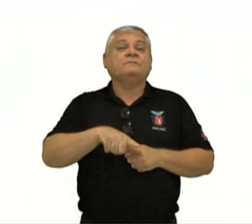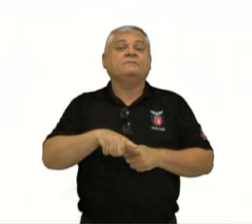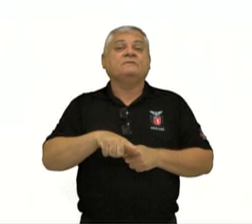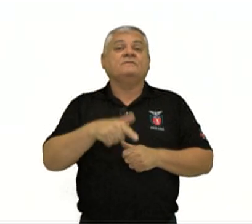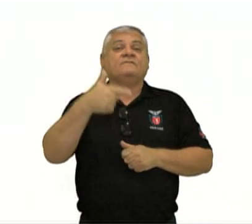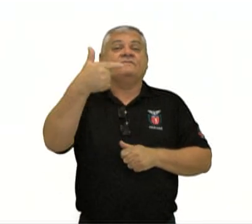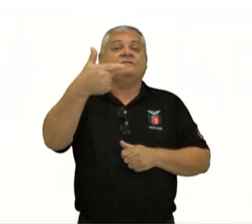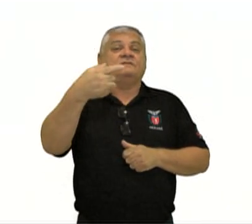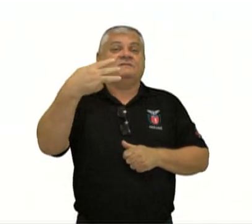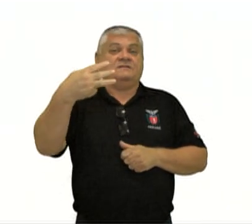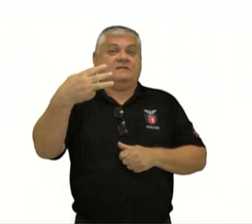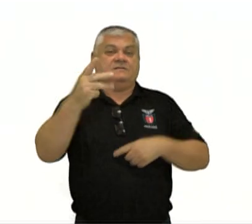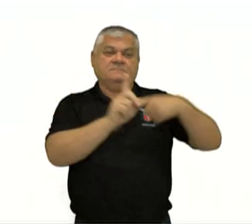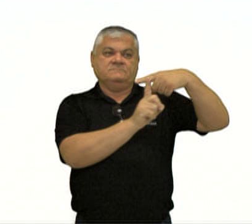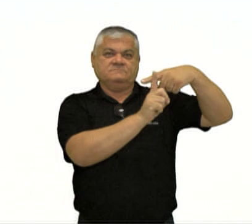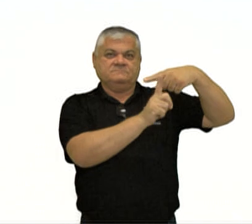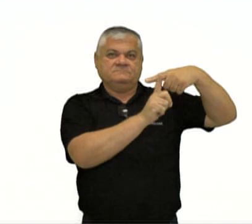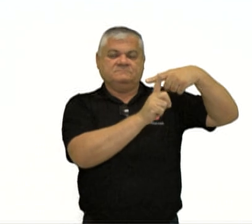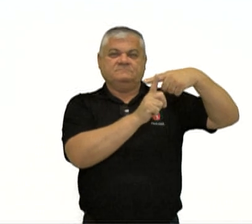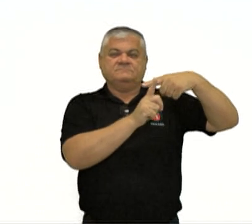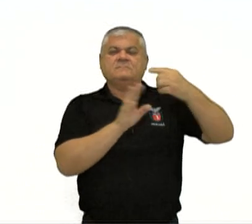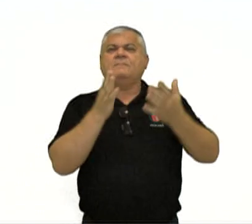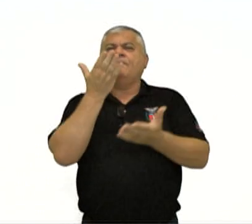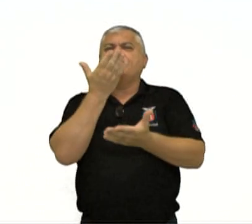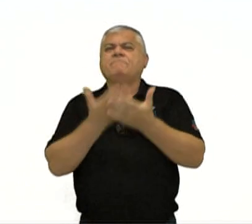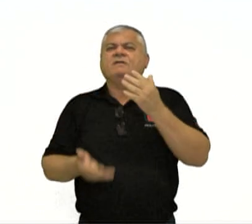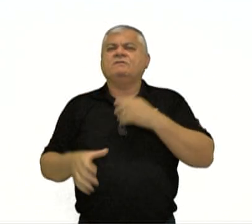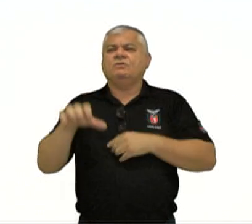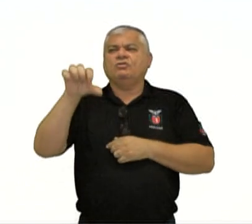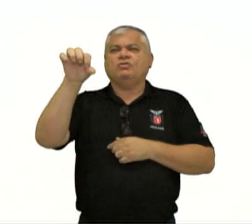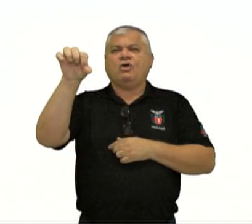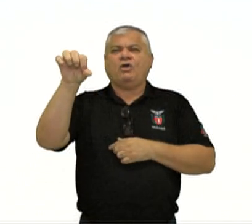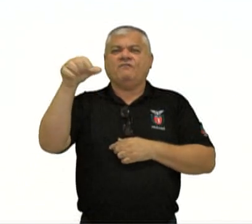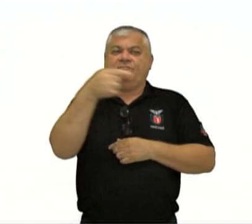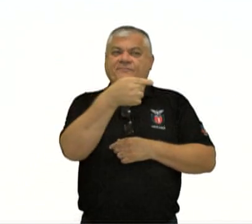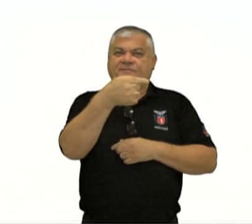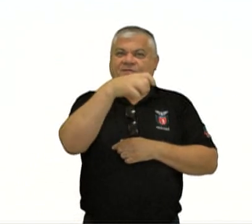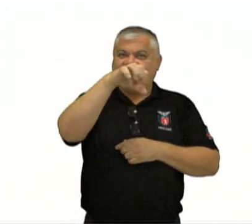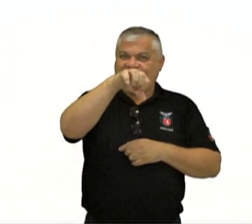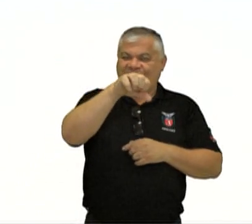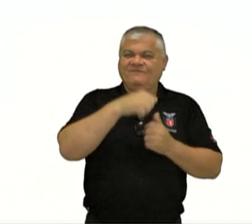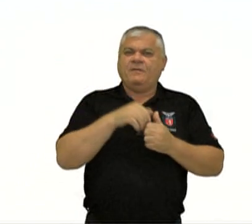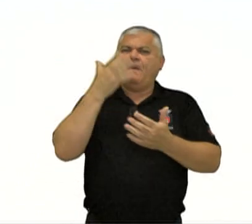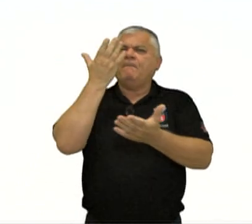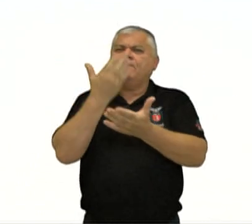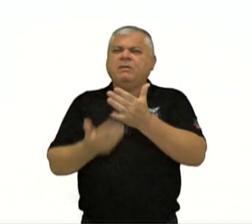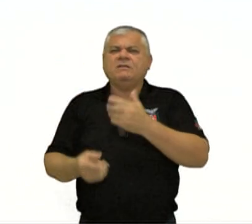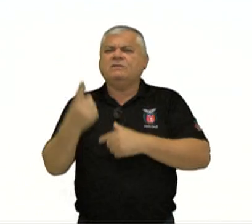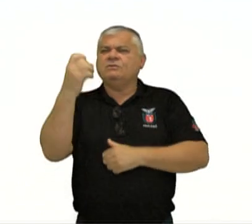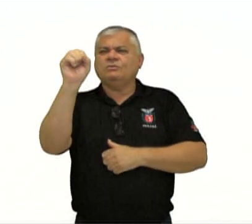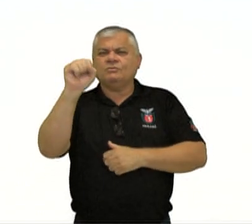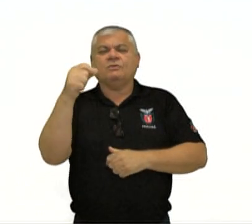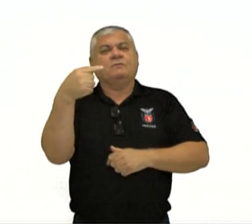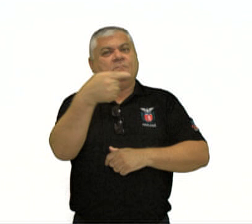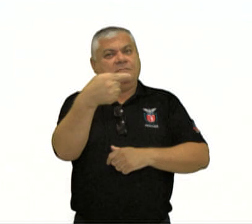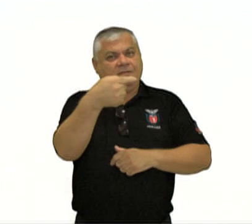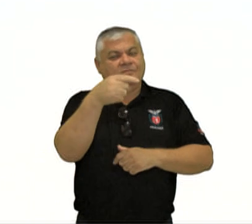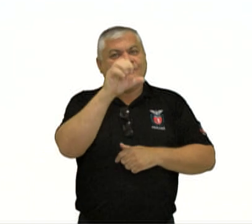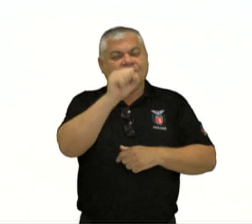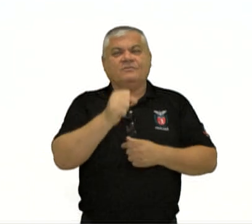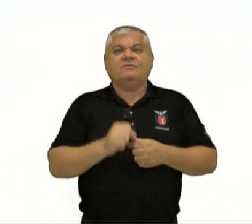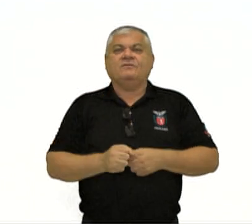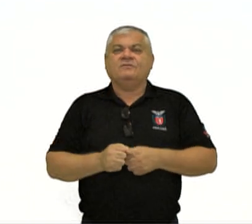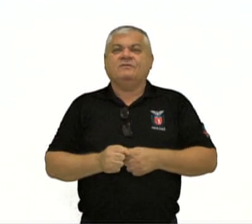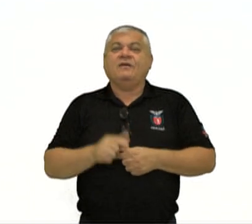23, mais 23. Perdi 9, então menos 9. Perdi 18, então menos